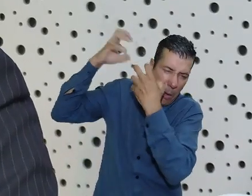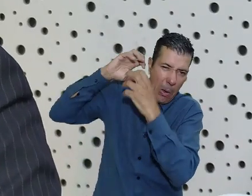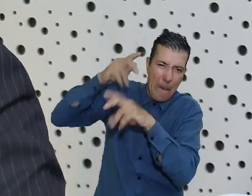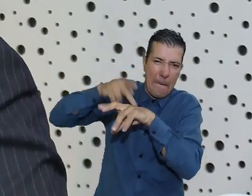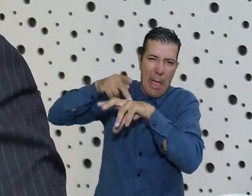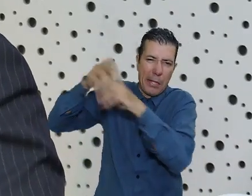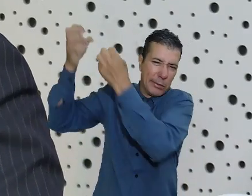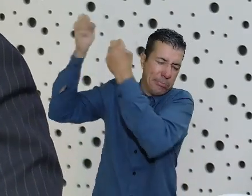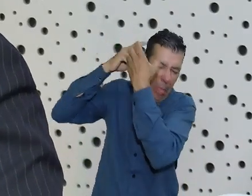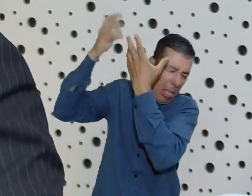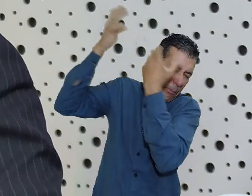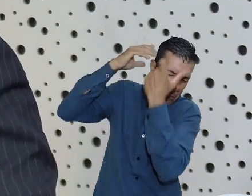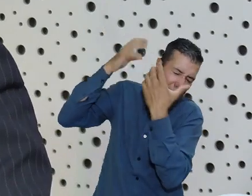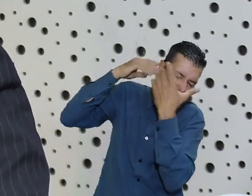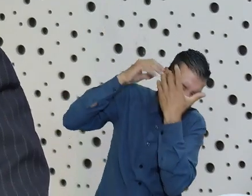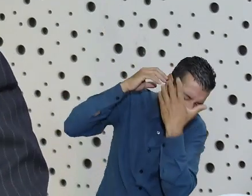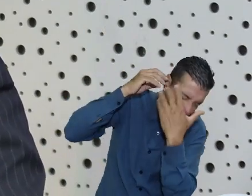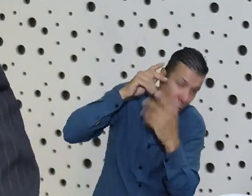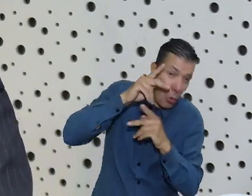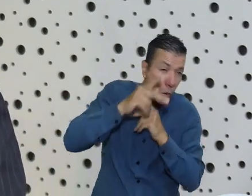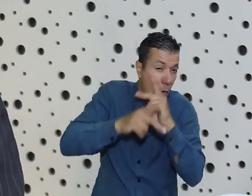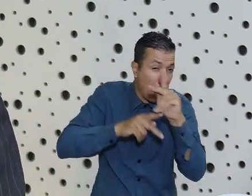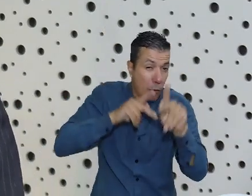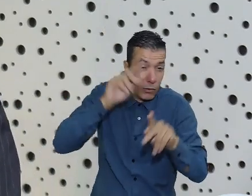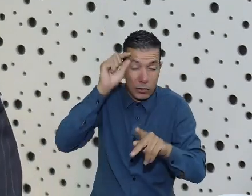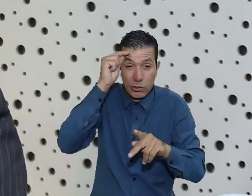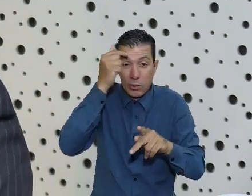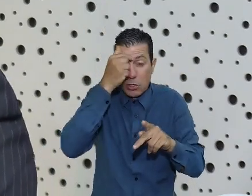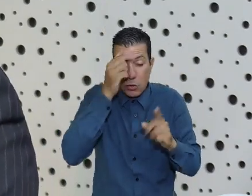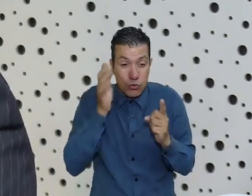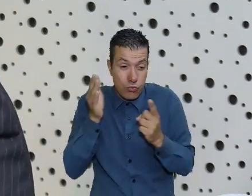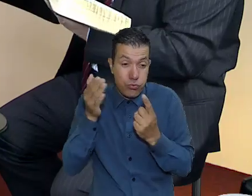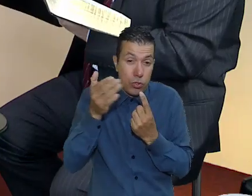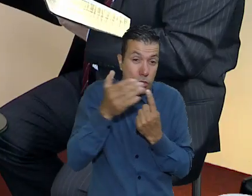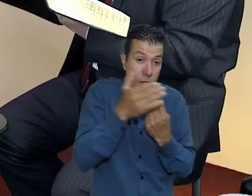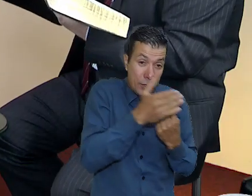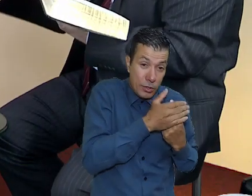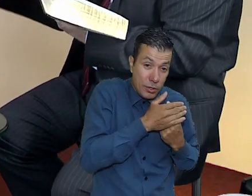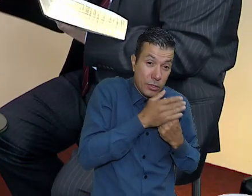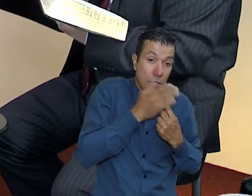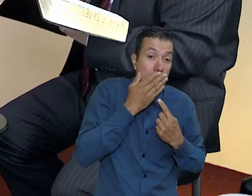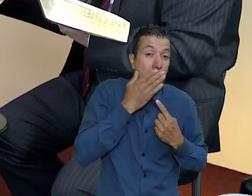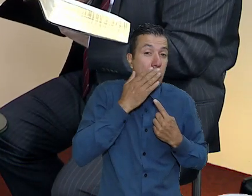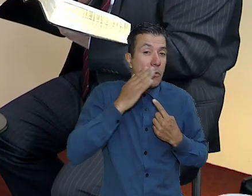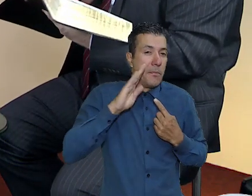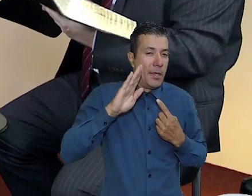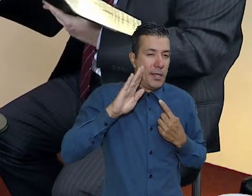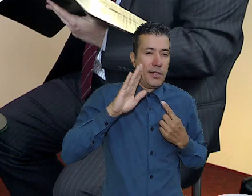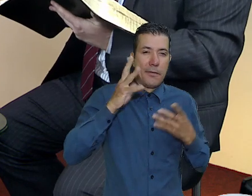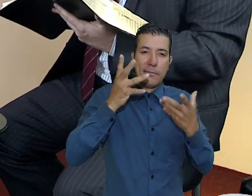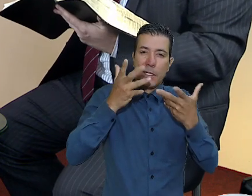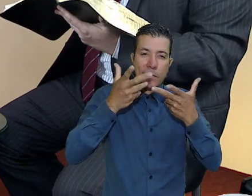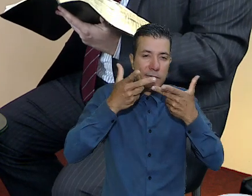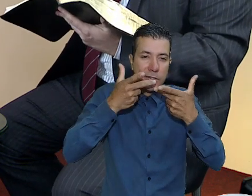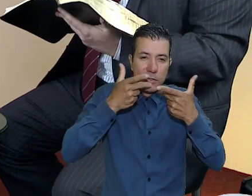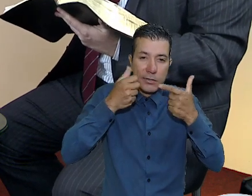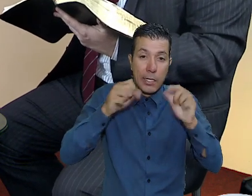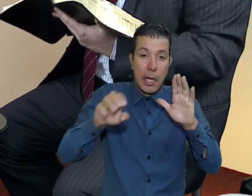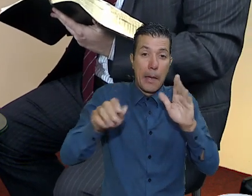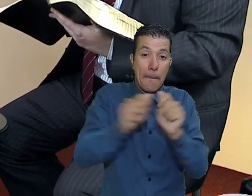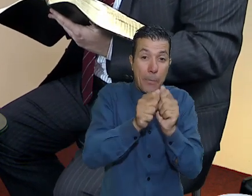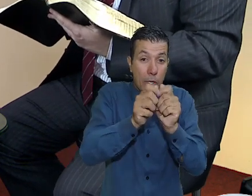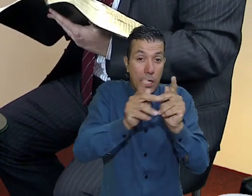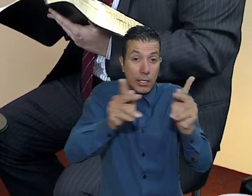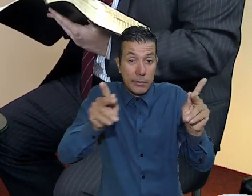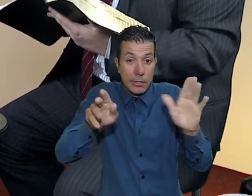cabeça deles, o povo de Deus, selado, amparado, recebe uma promessa maravilhosa, pastor Léo, que está em